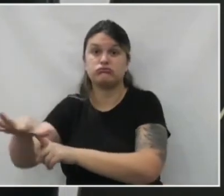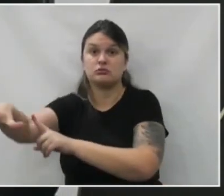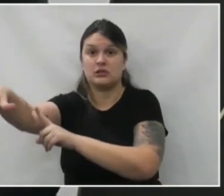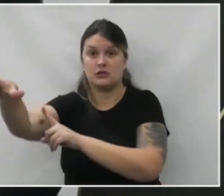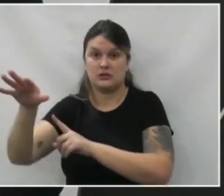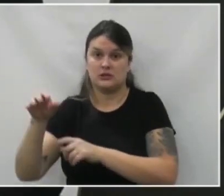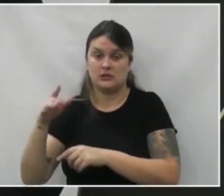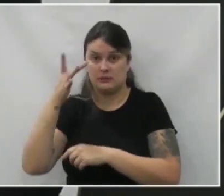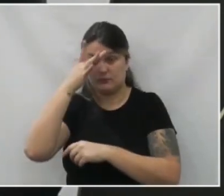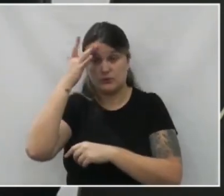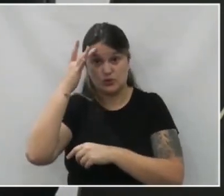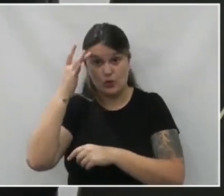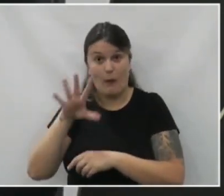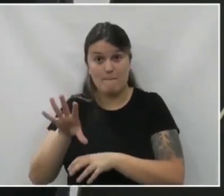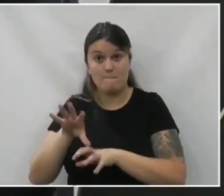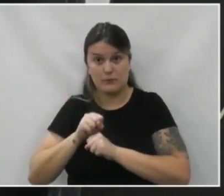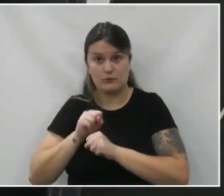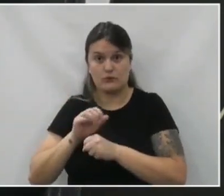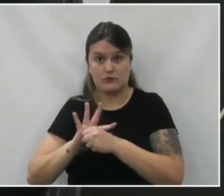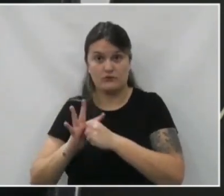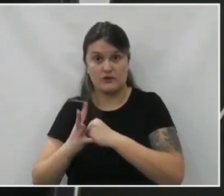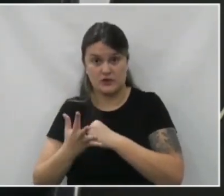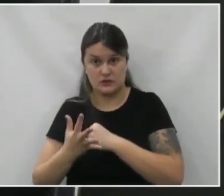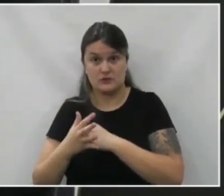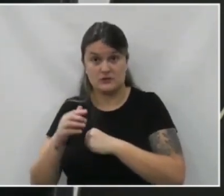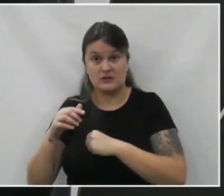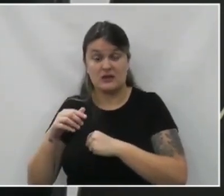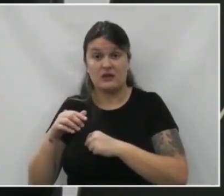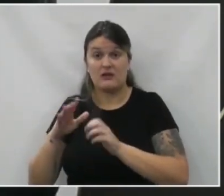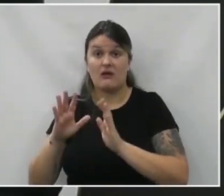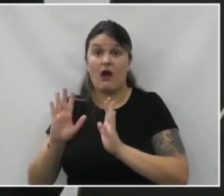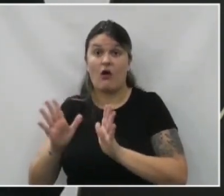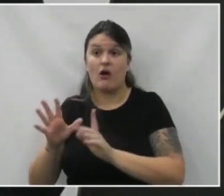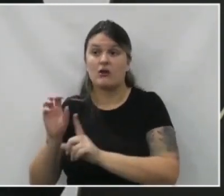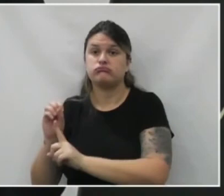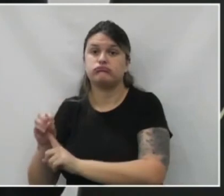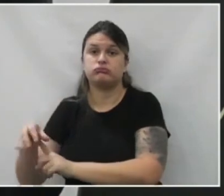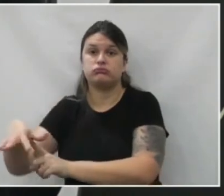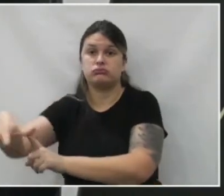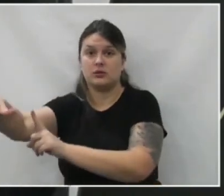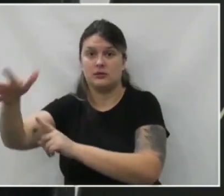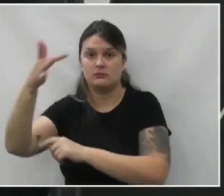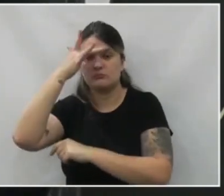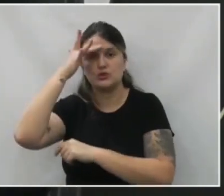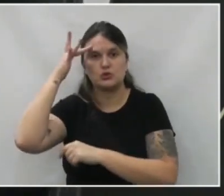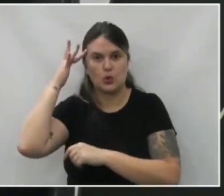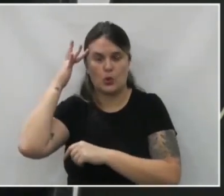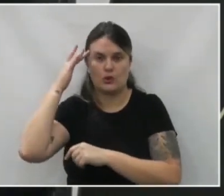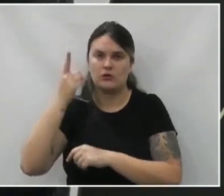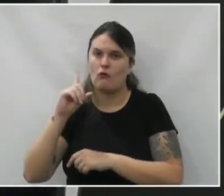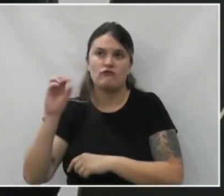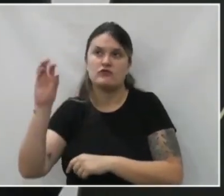medidas temporárias e emergenciais de prevenção de contágio pelo Covid-19, o novo